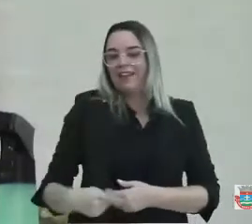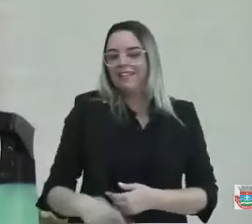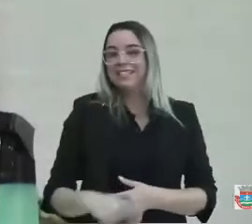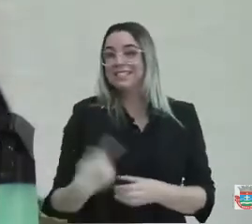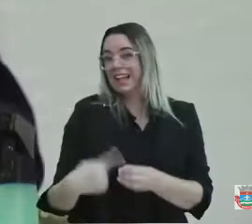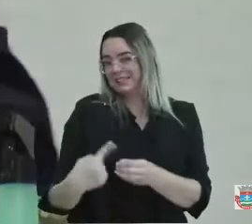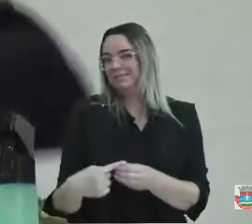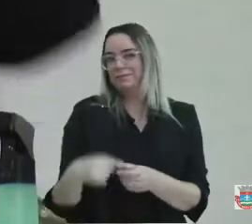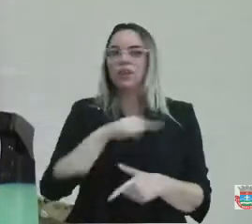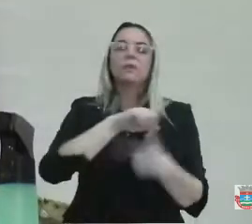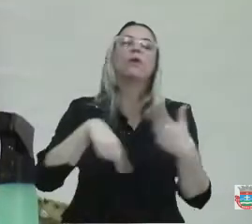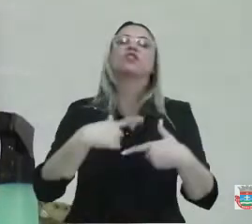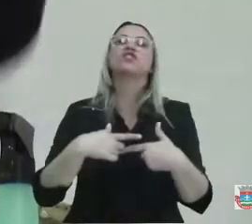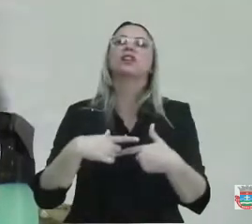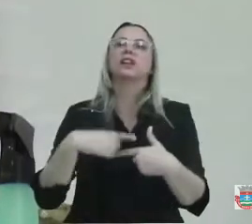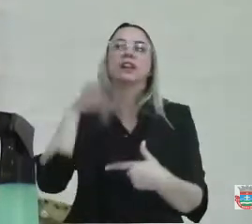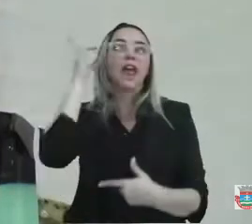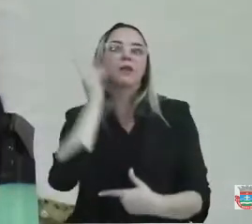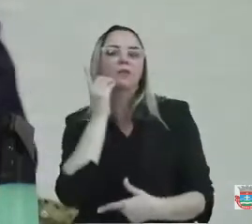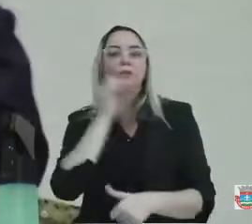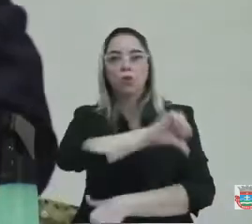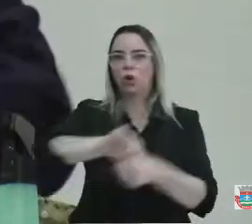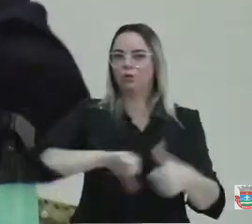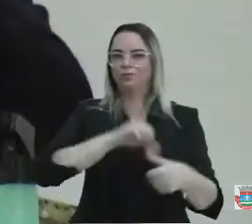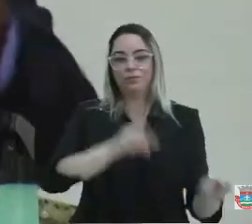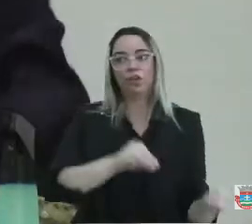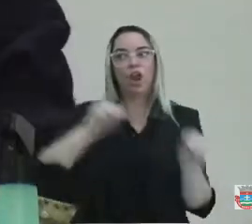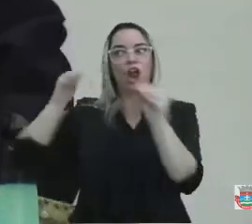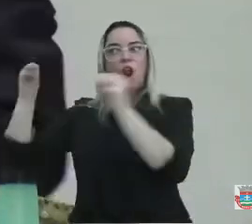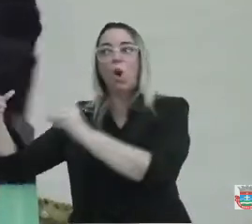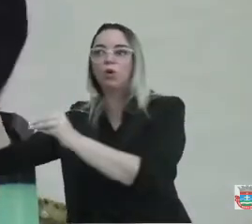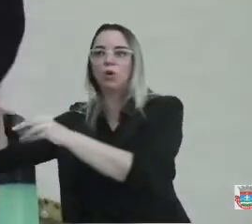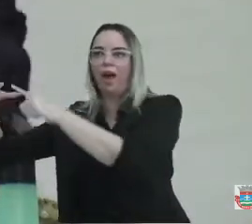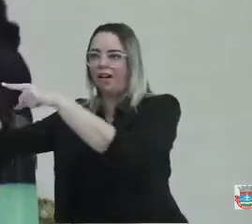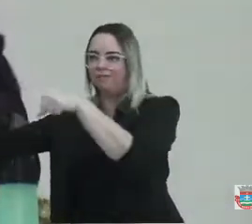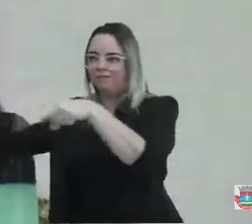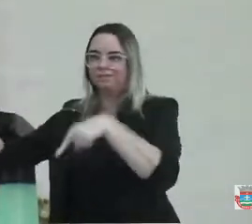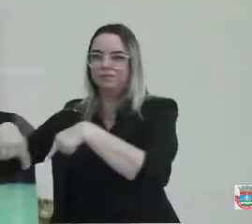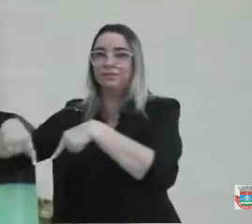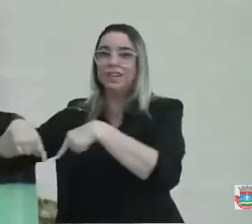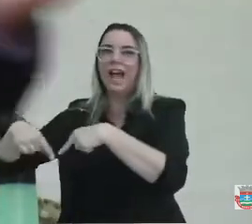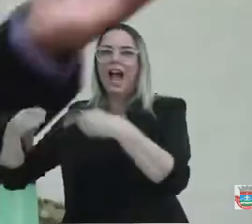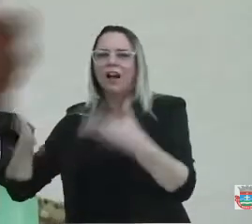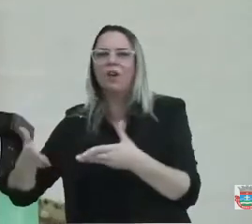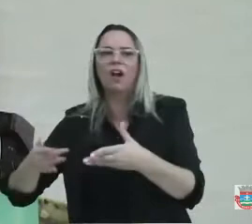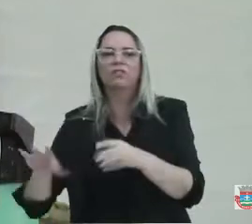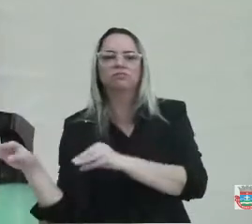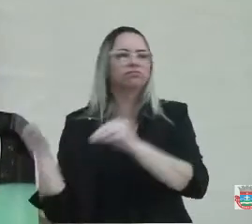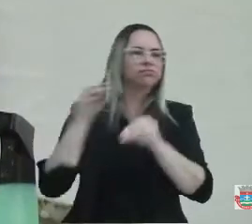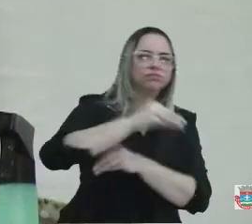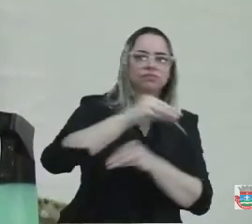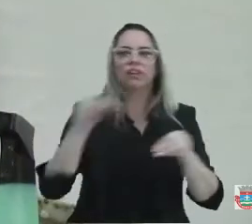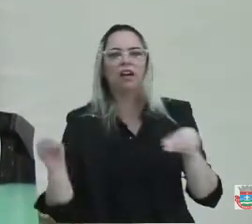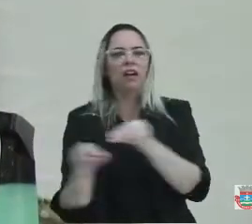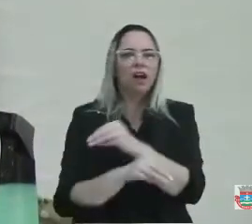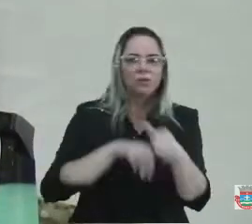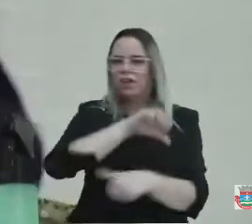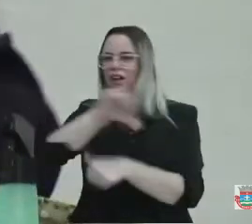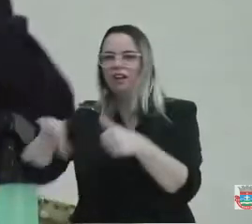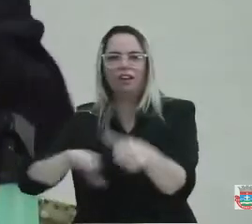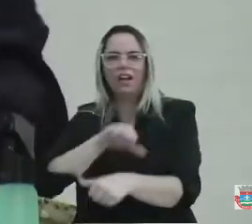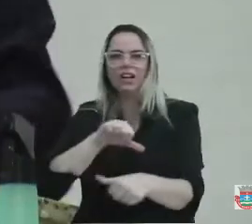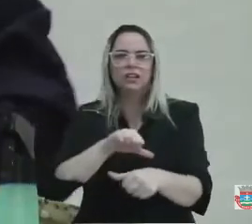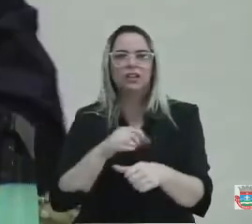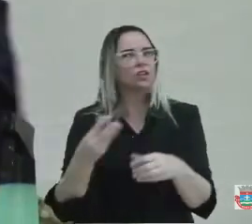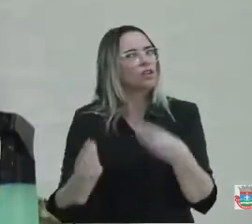para o governo Débora, passaram para ali para exposição, agora já mudaram, então vai perdendo a essência da festa da galinha.